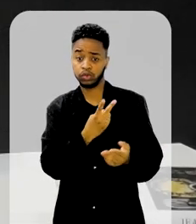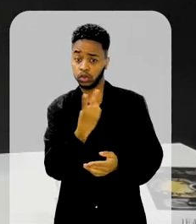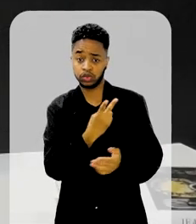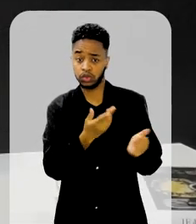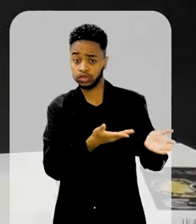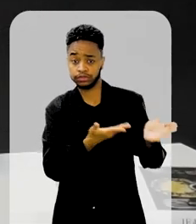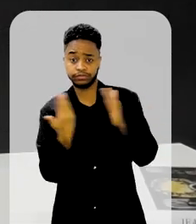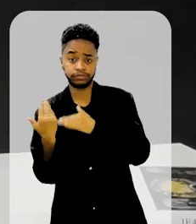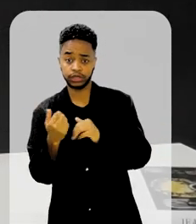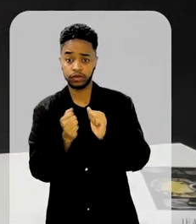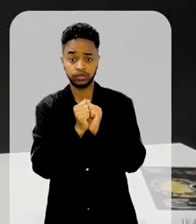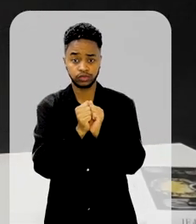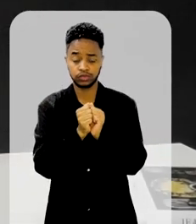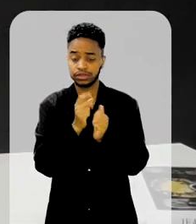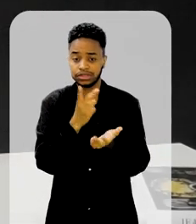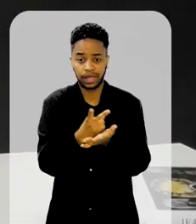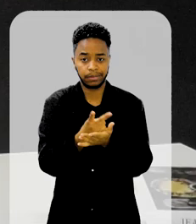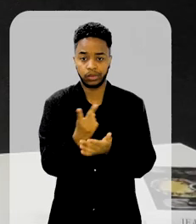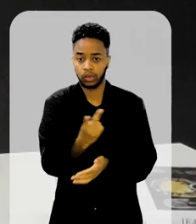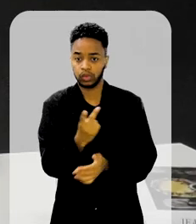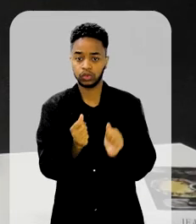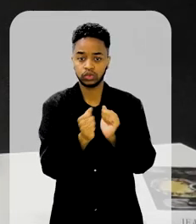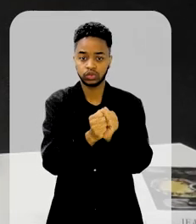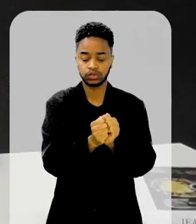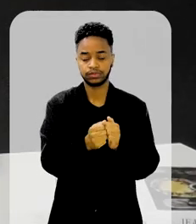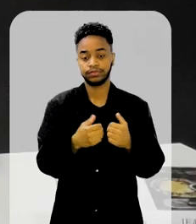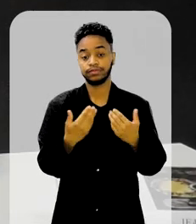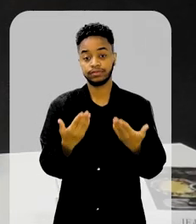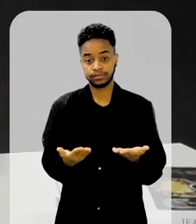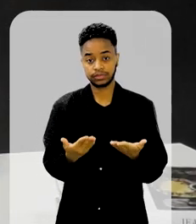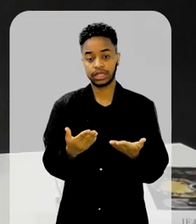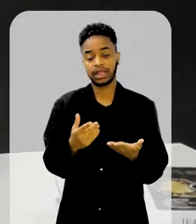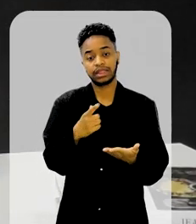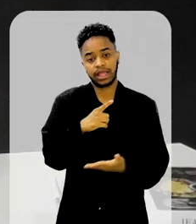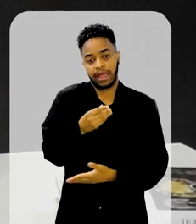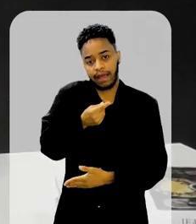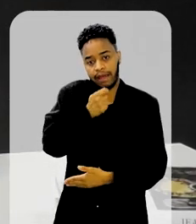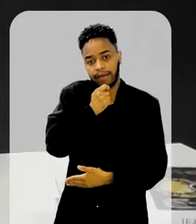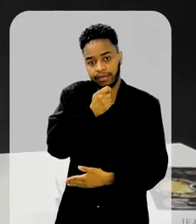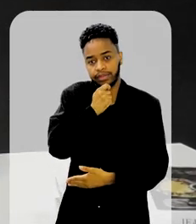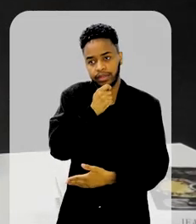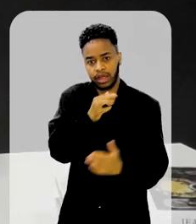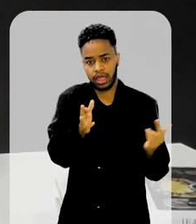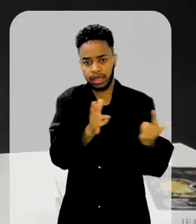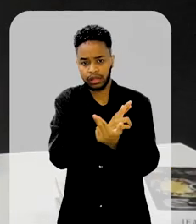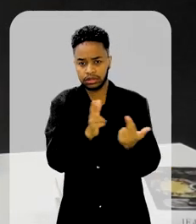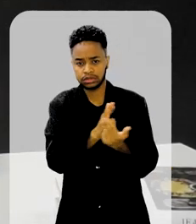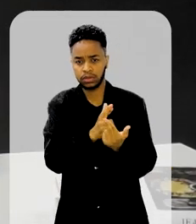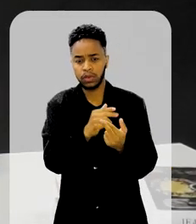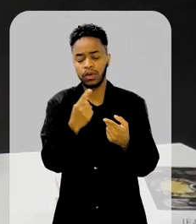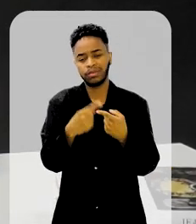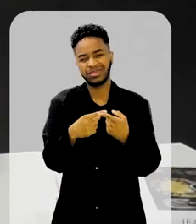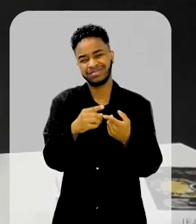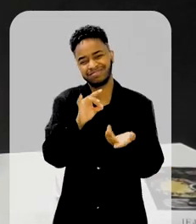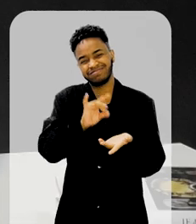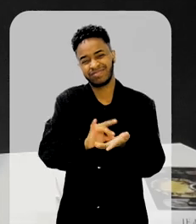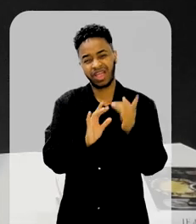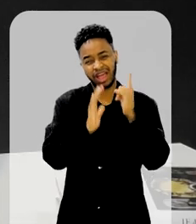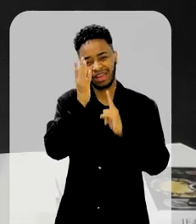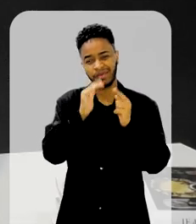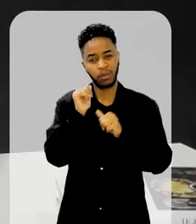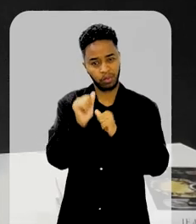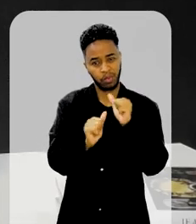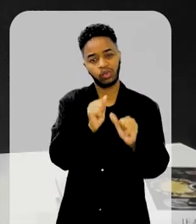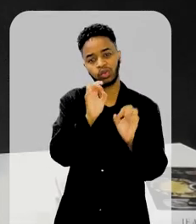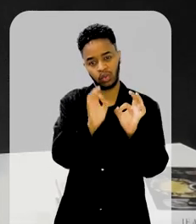deja aí tô indo para para TR escola vem comigo então eh eh Ainda existe essa relação porque o carnaval mudou muito